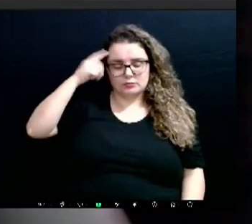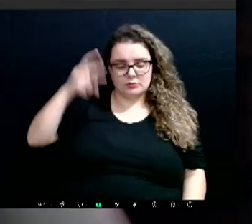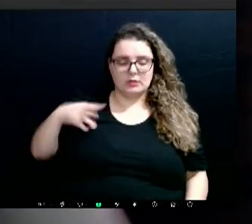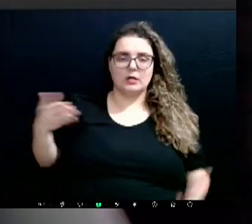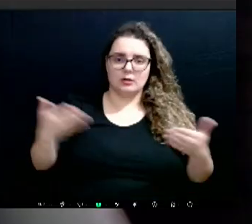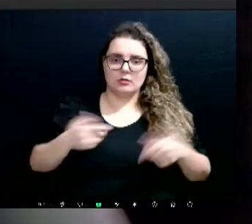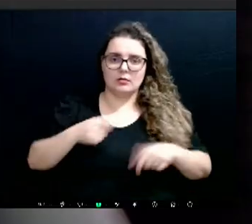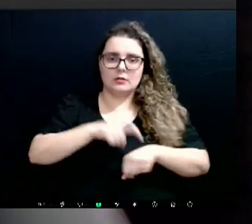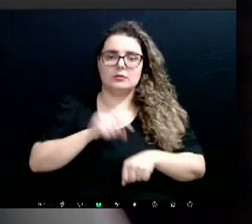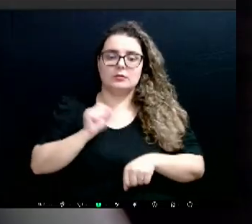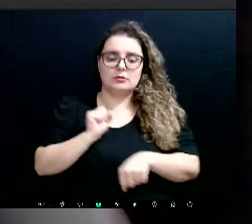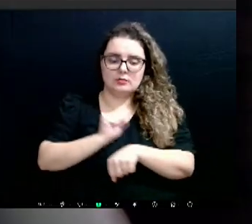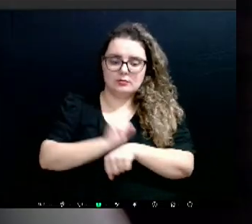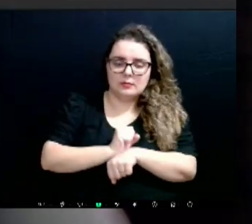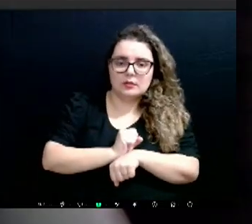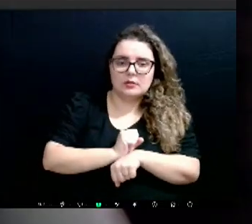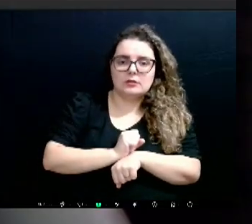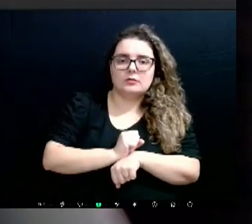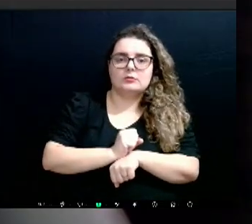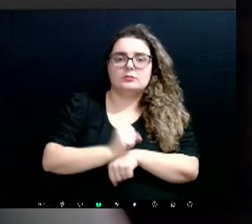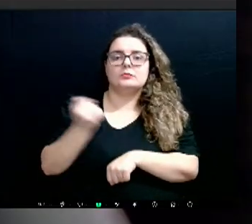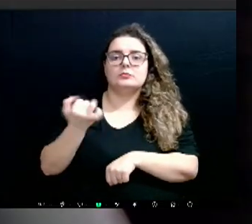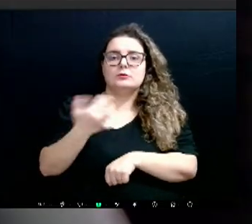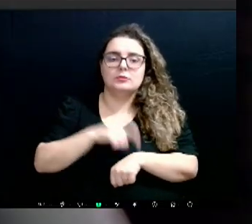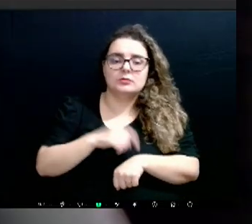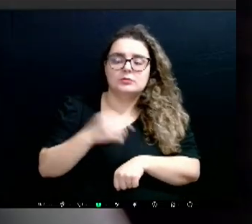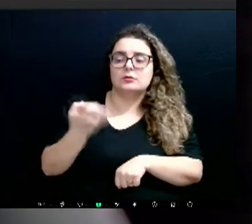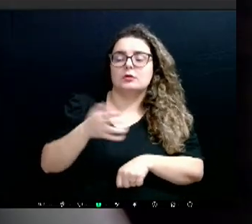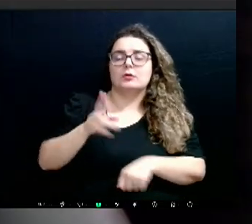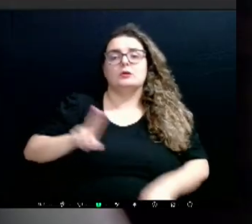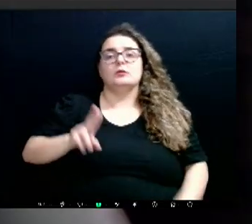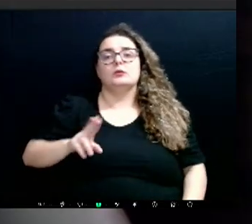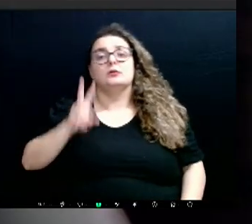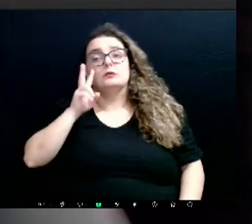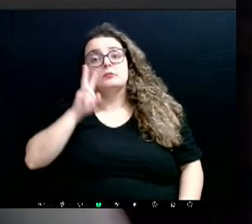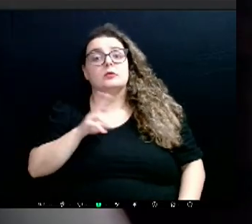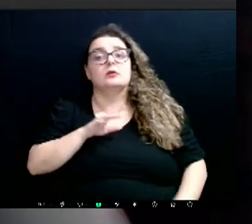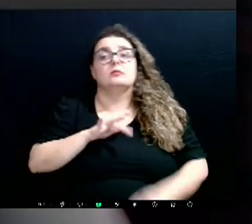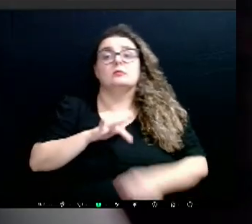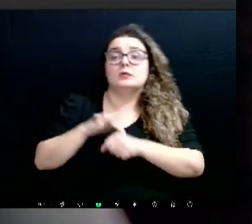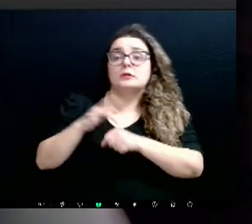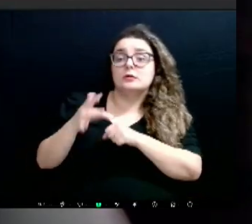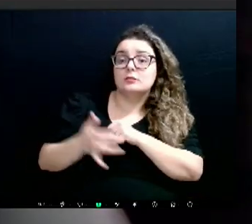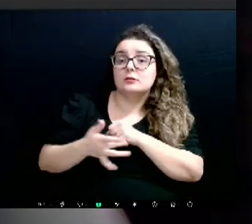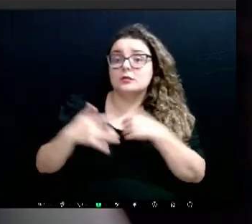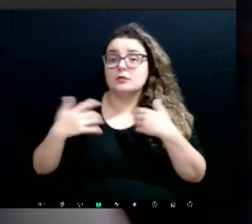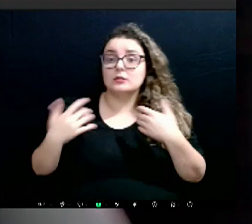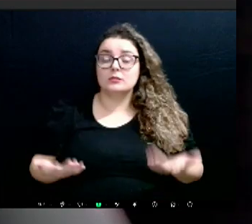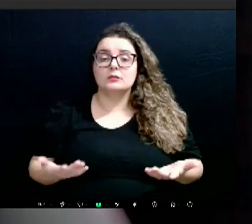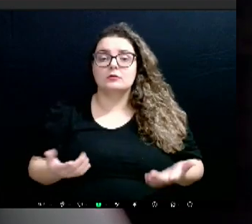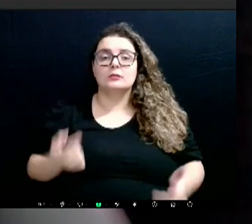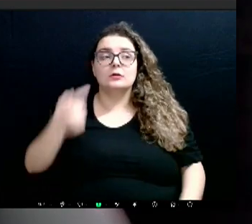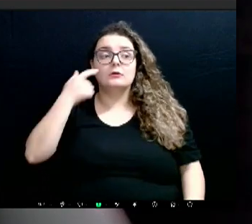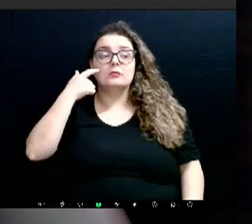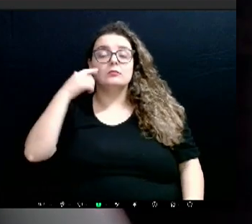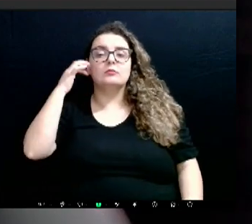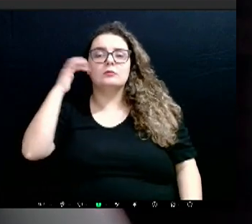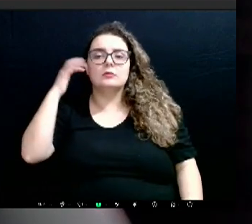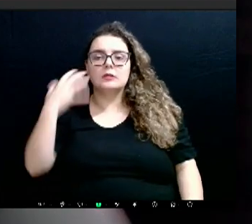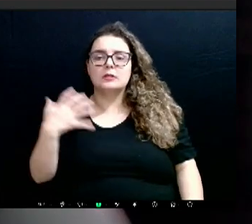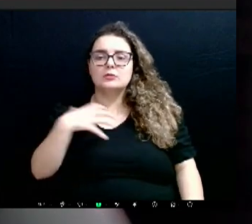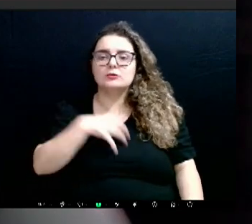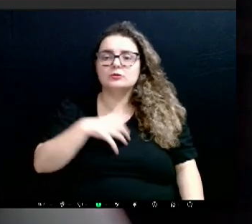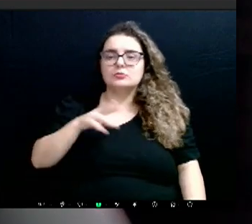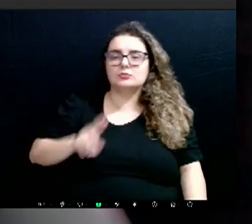parar. Em quanto tempo eu vou utilizar para ver minhas redes sociais? Então, eu vou pensar na forma de utilizar a tela